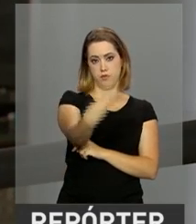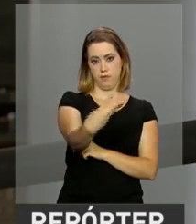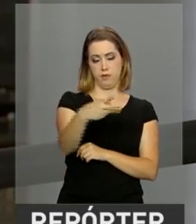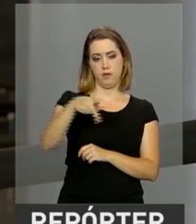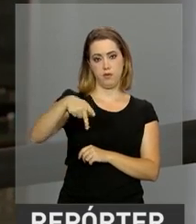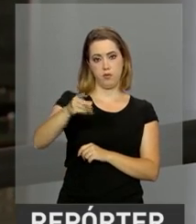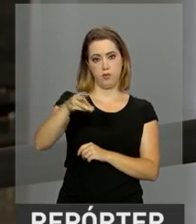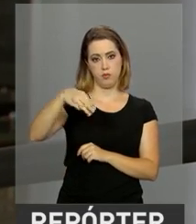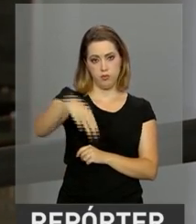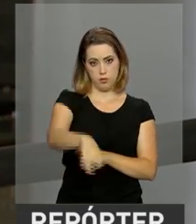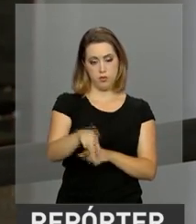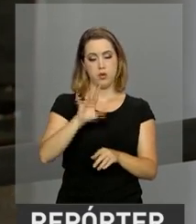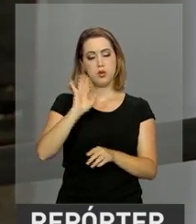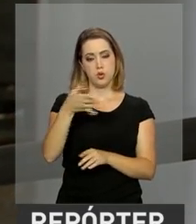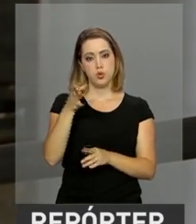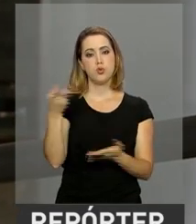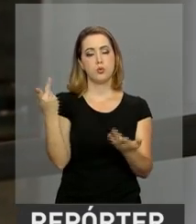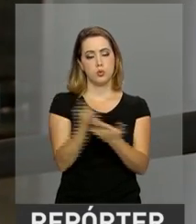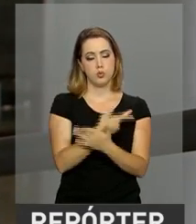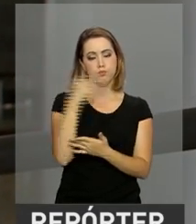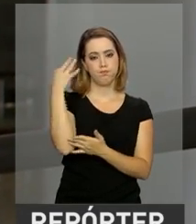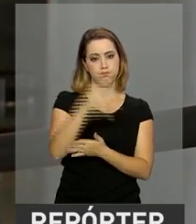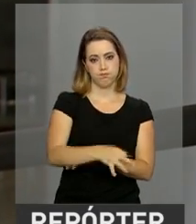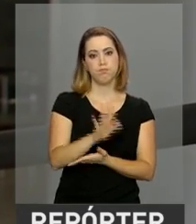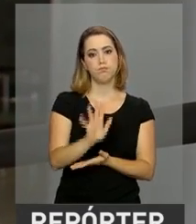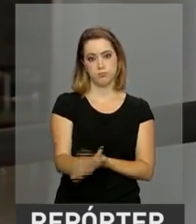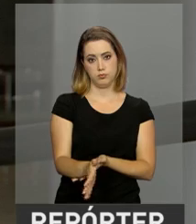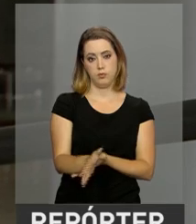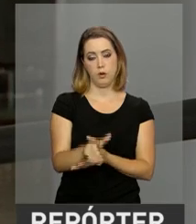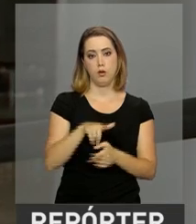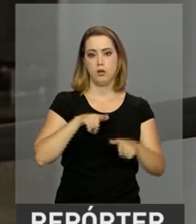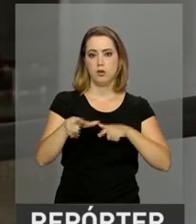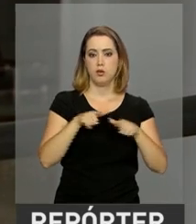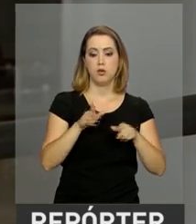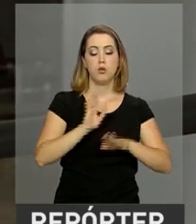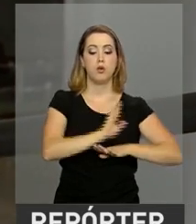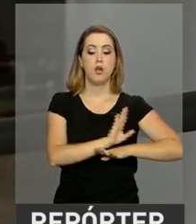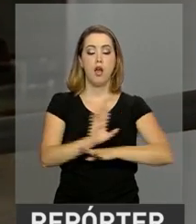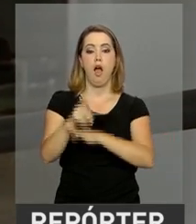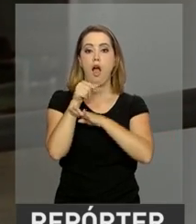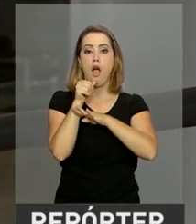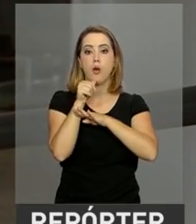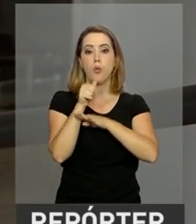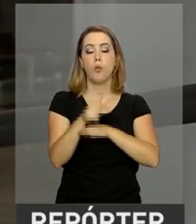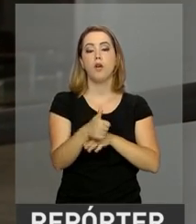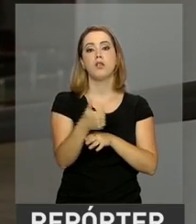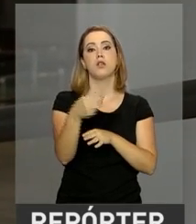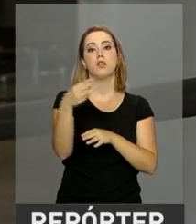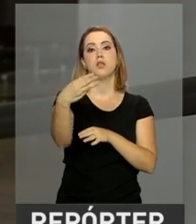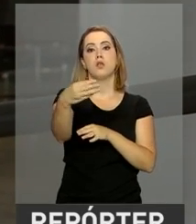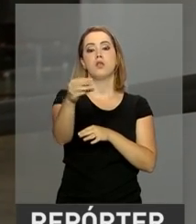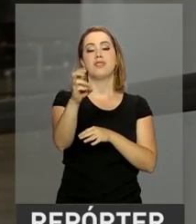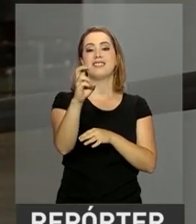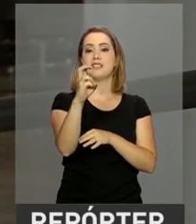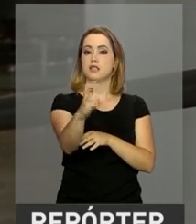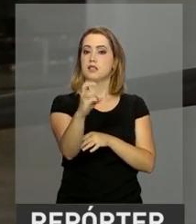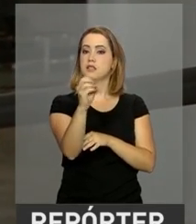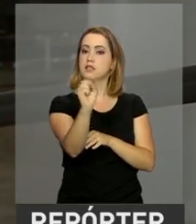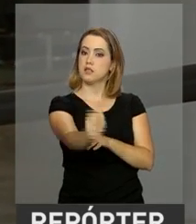extensão já estão em funcionamento e eles atendem Eles garantem o abastecimento de água para mais de